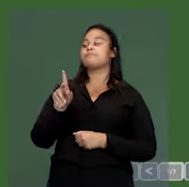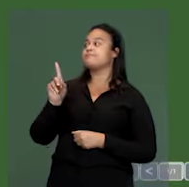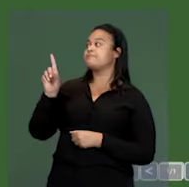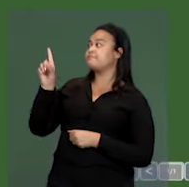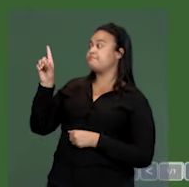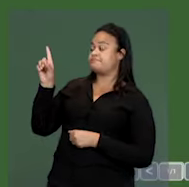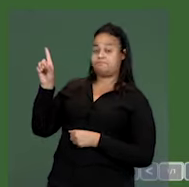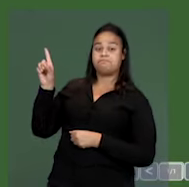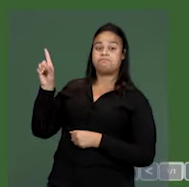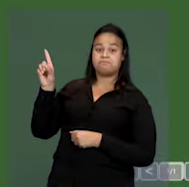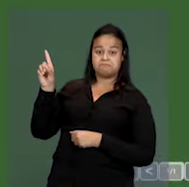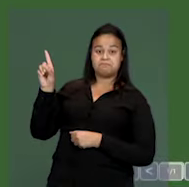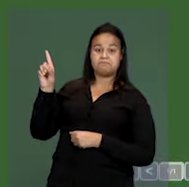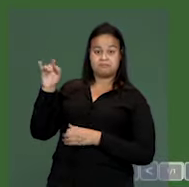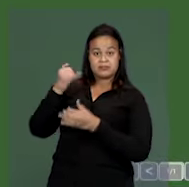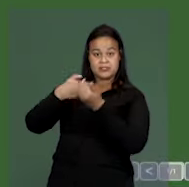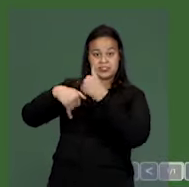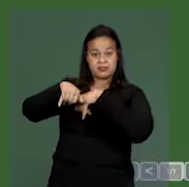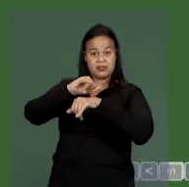bicarbonato.